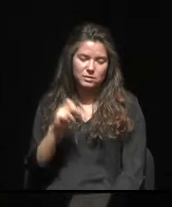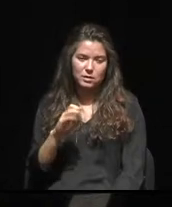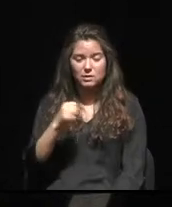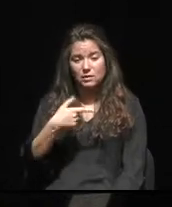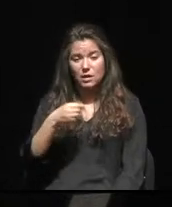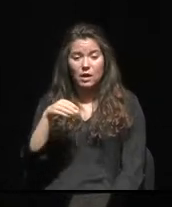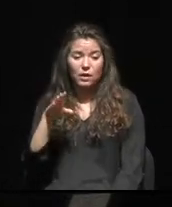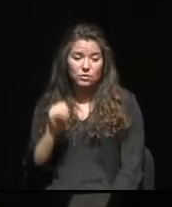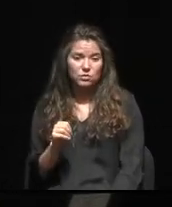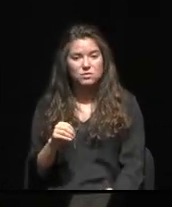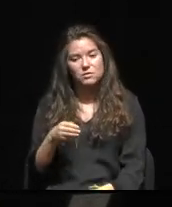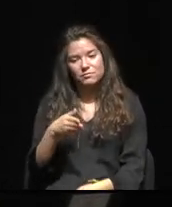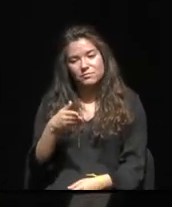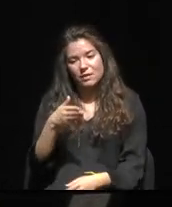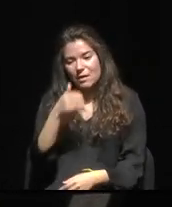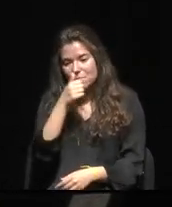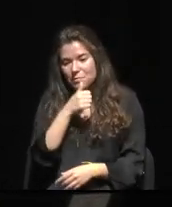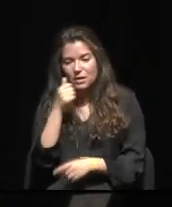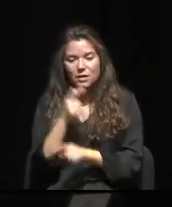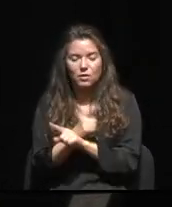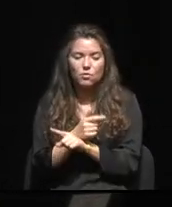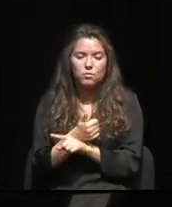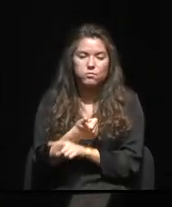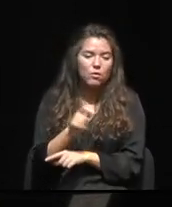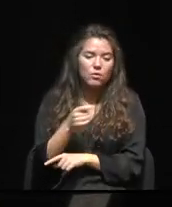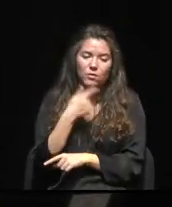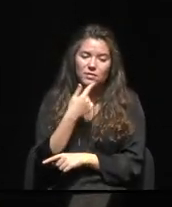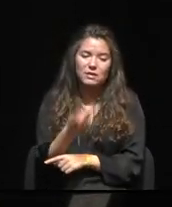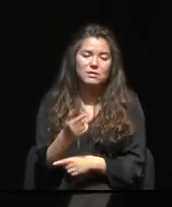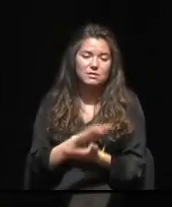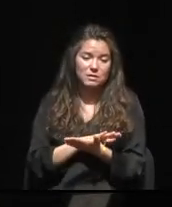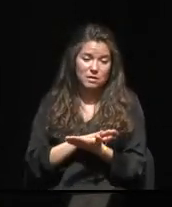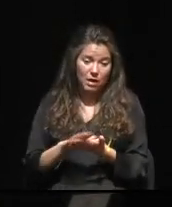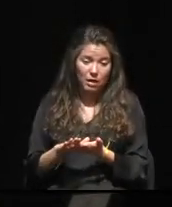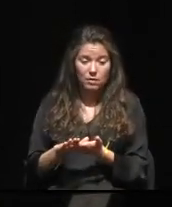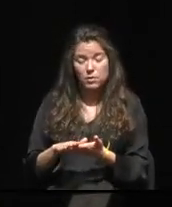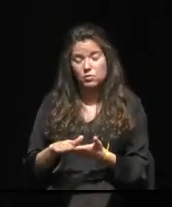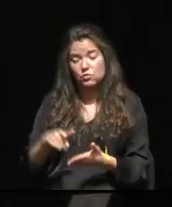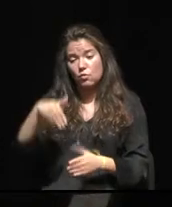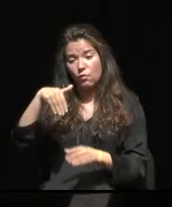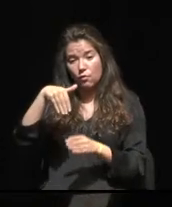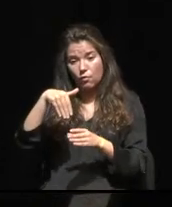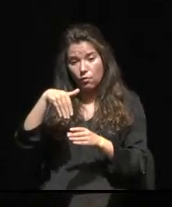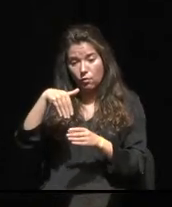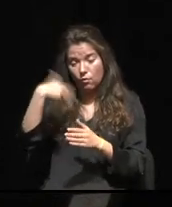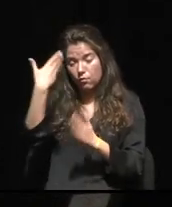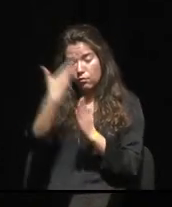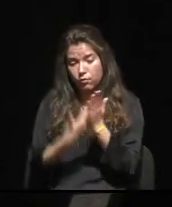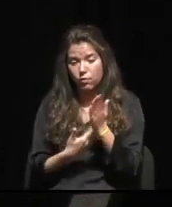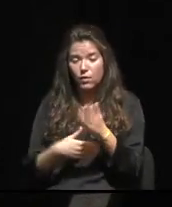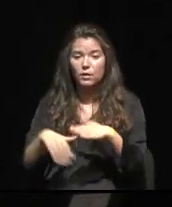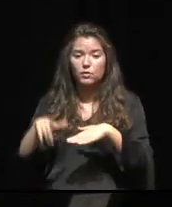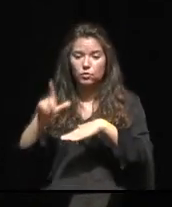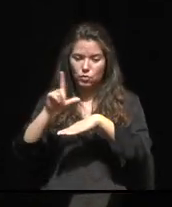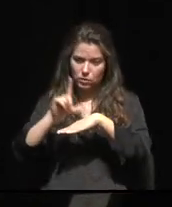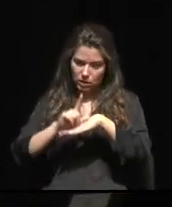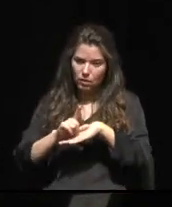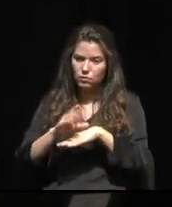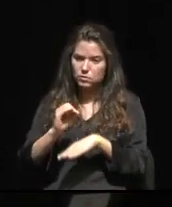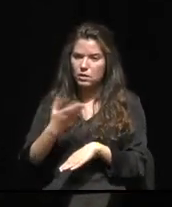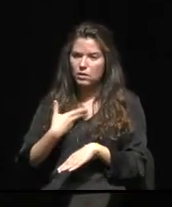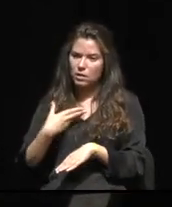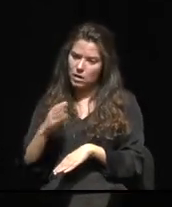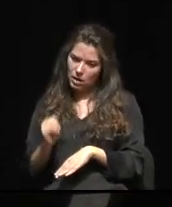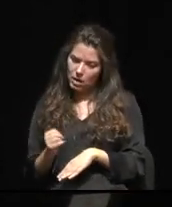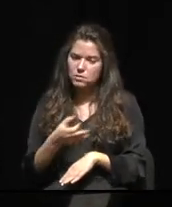bloco tenha dito quanto ao voto do partido livre é com agrado que o cdspp regista que tem